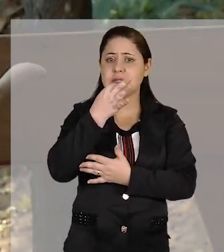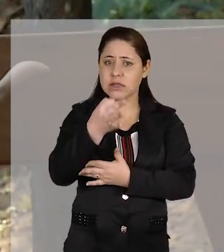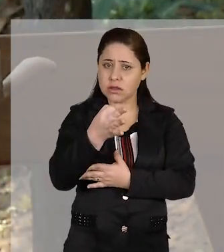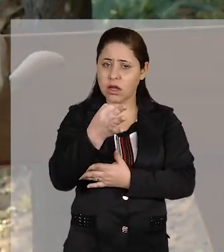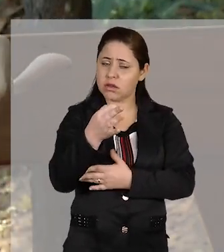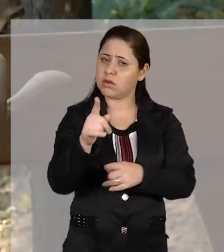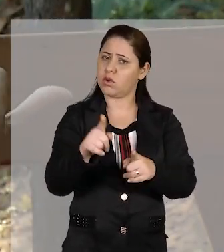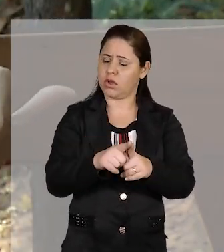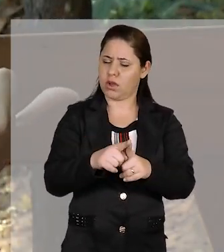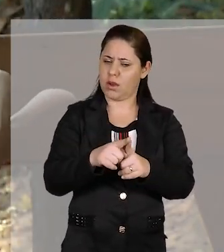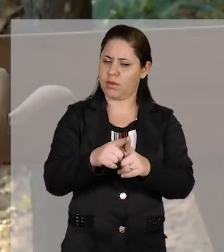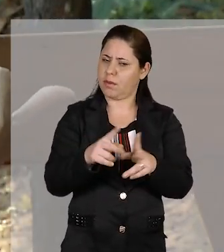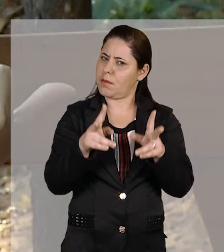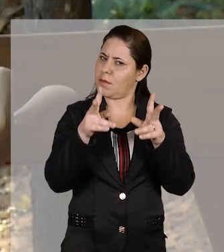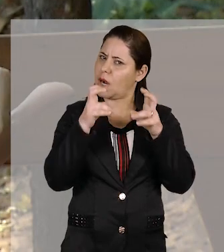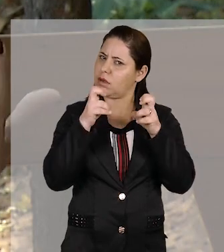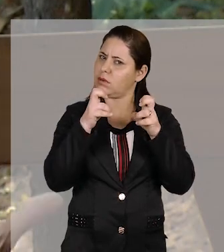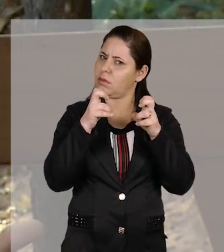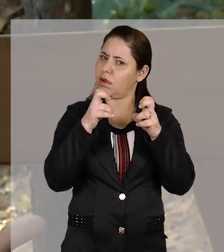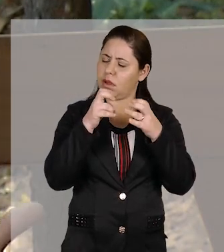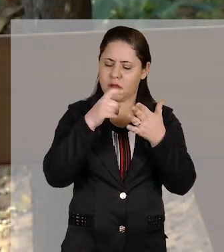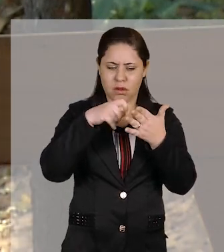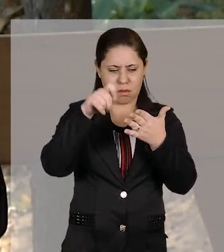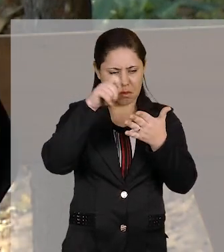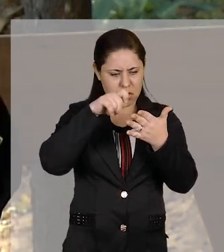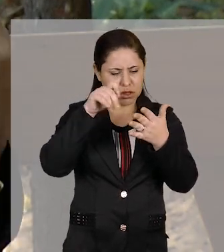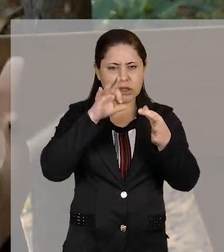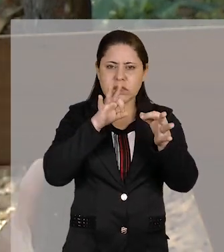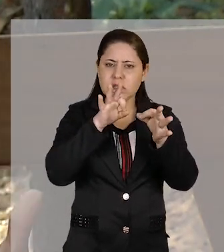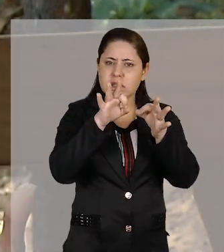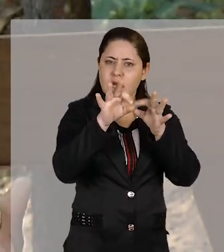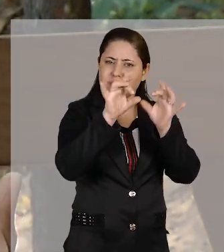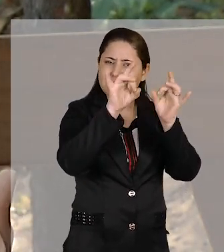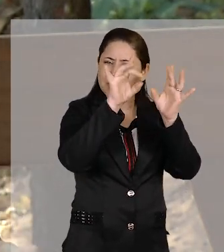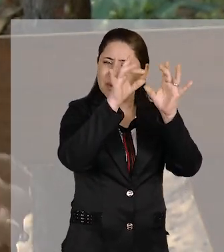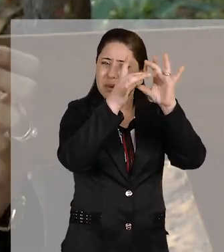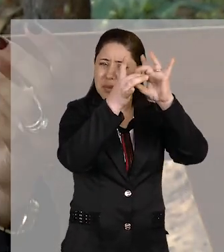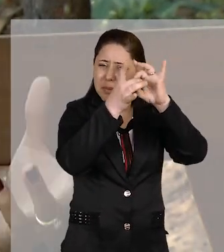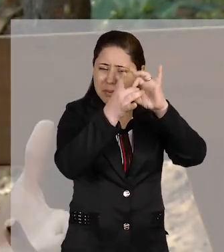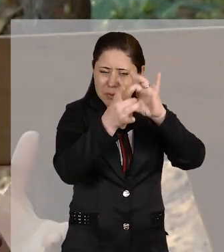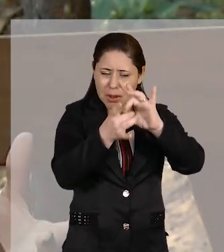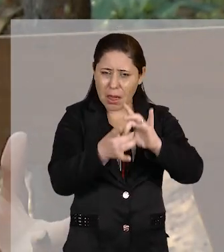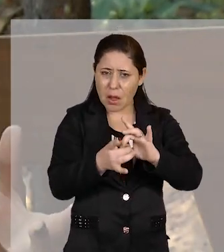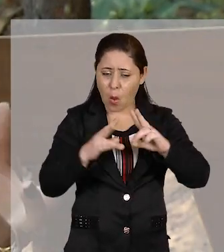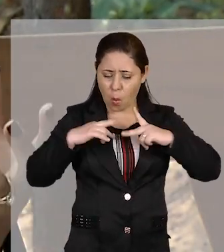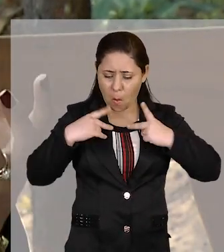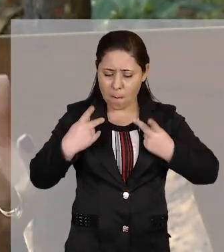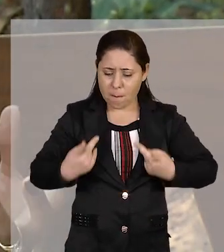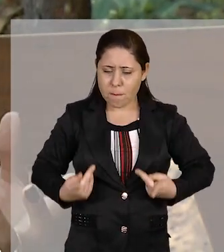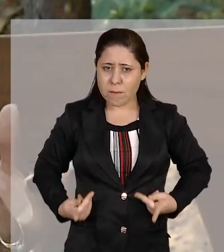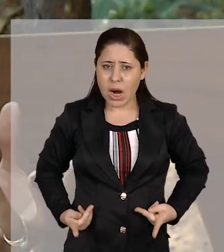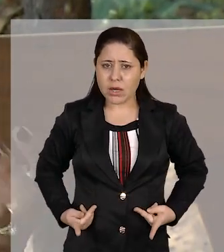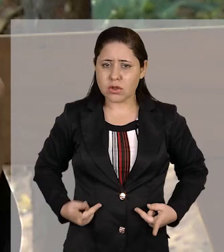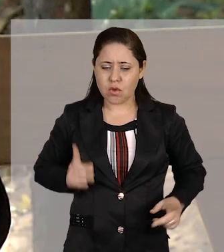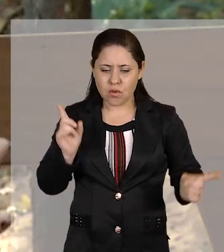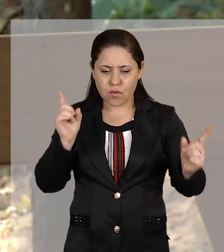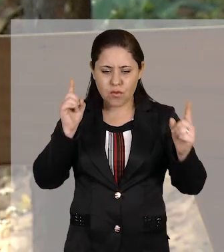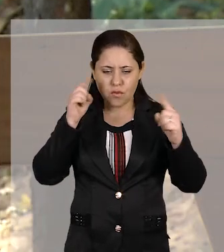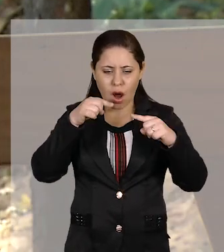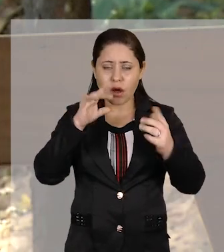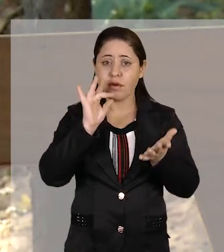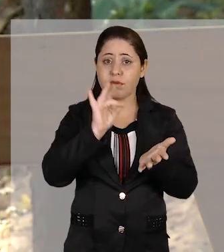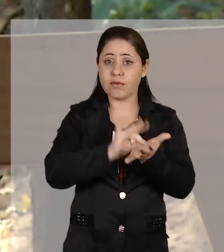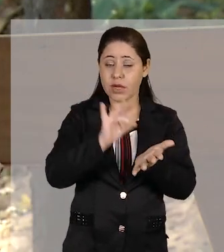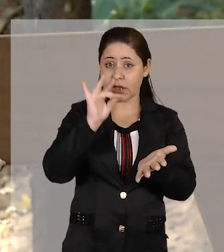citado. E eu percebi que o prefácio dele era tão detalhado, era tão humano, era tão voltado para a